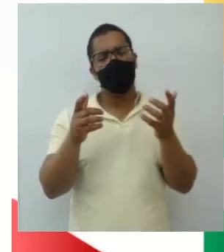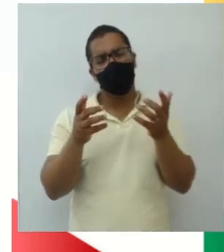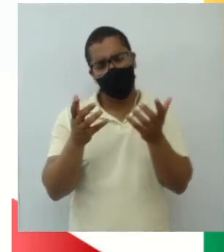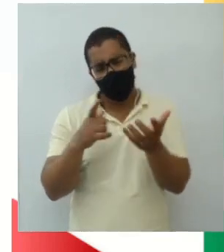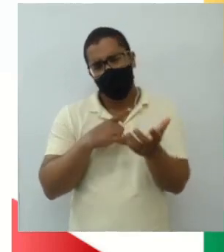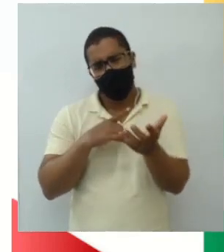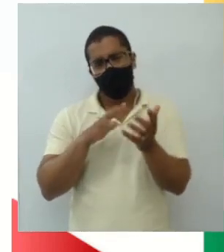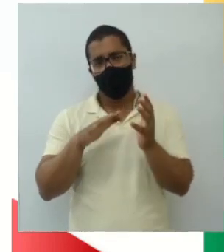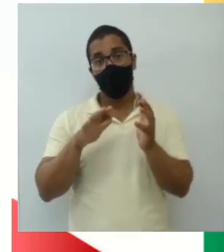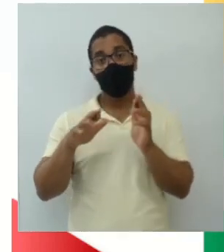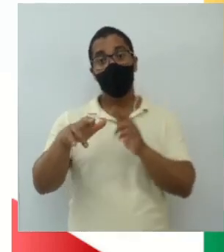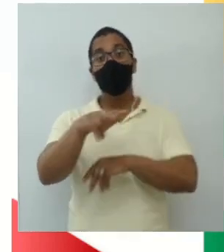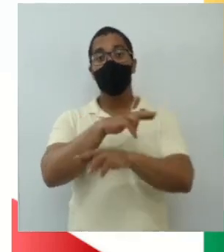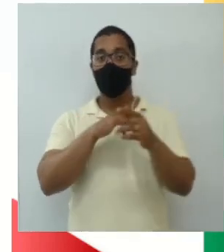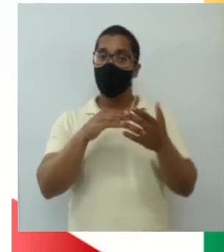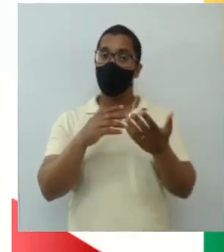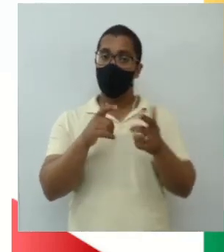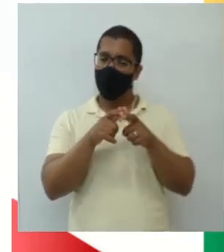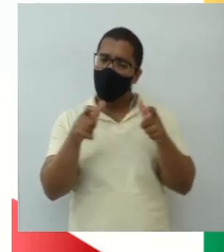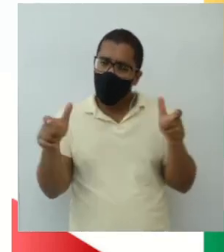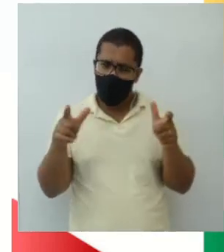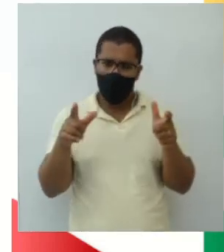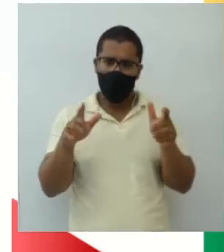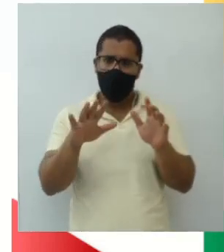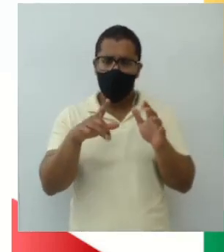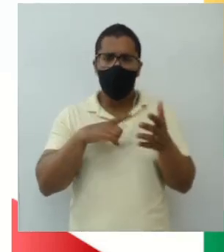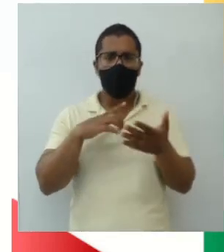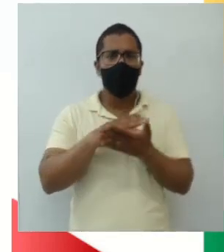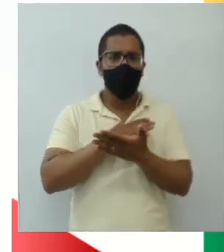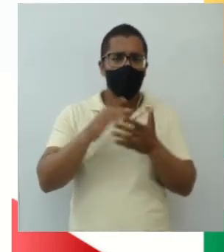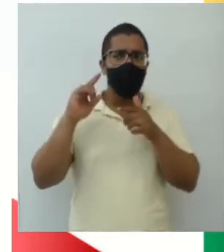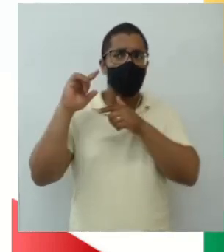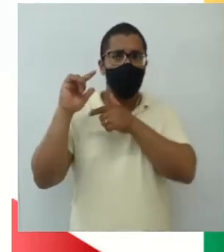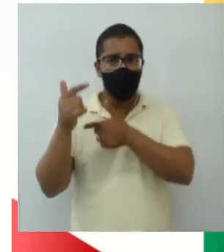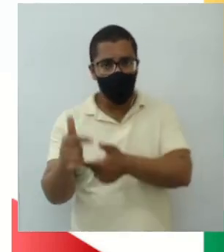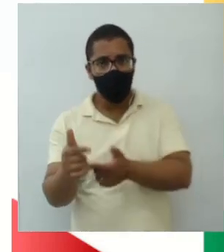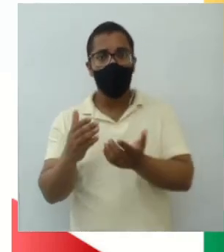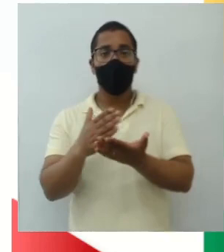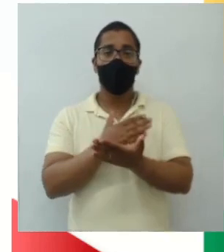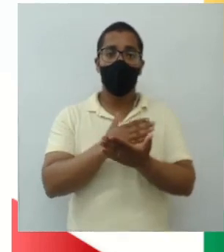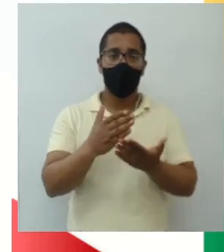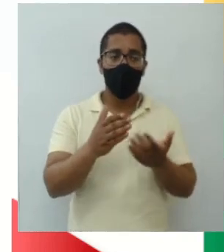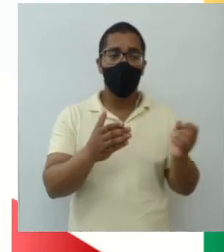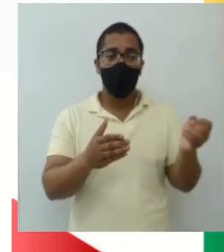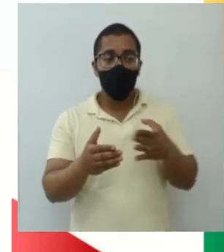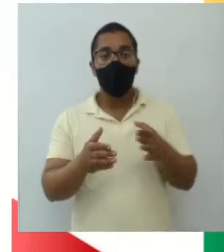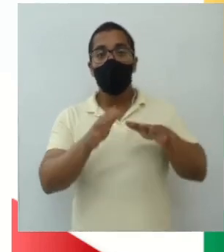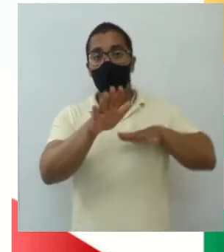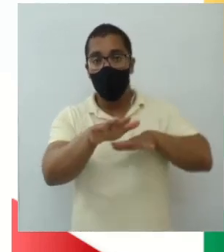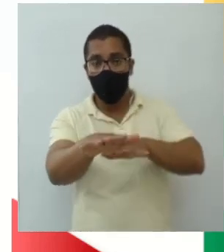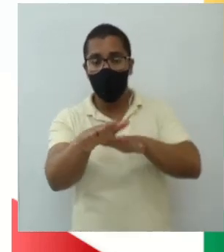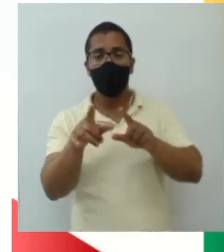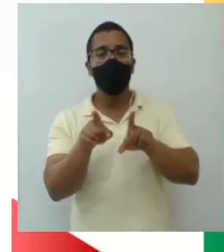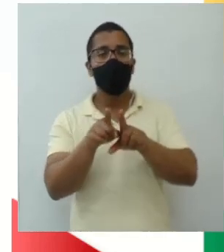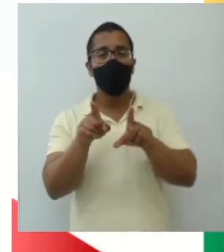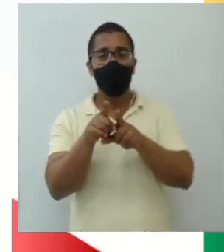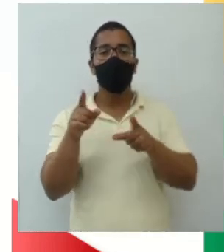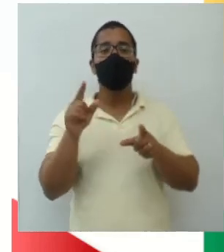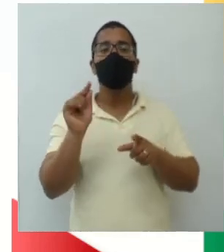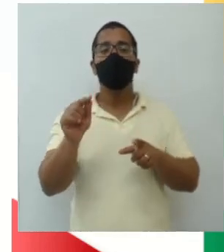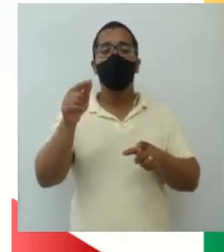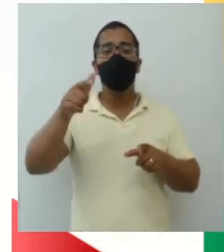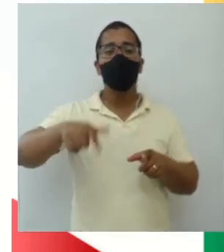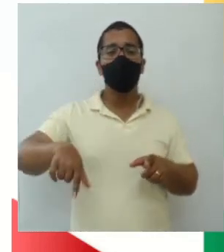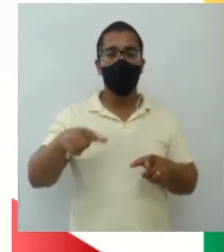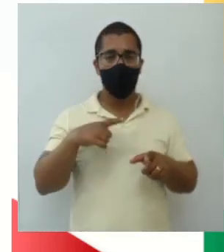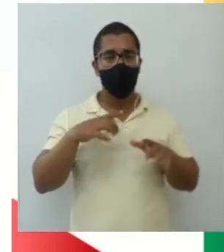ter diferenças entre um e outros, vamos ter movimentos tradicionais, os novos movimentos, e vamos ter também os movimentos